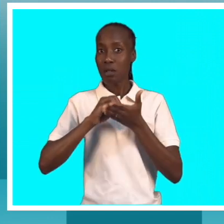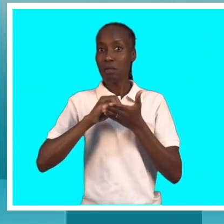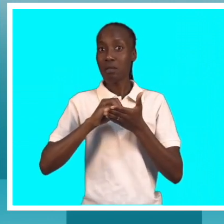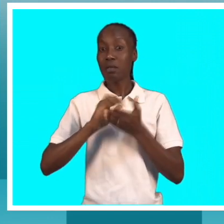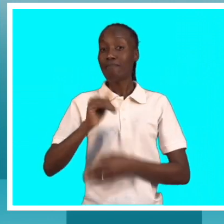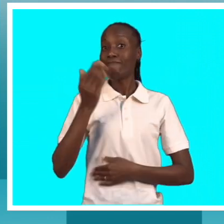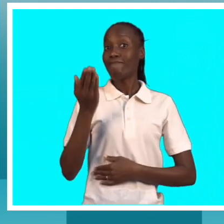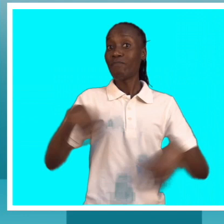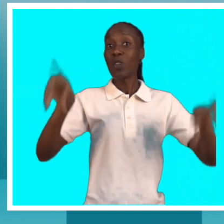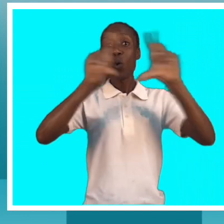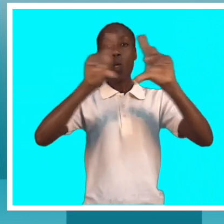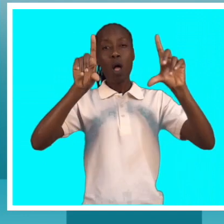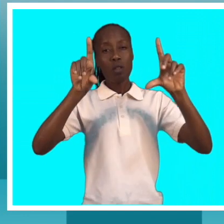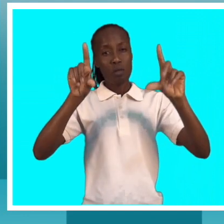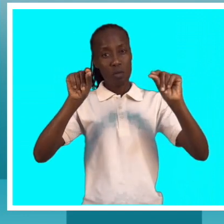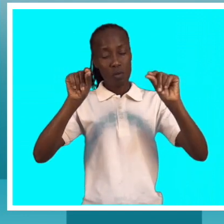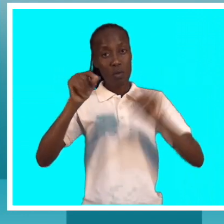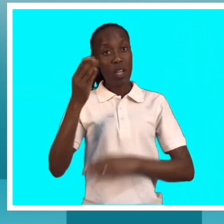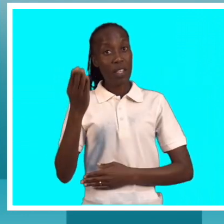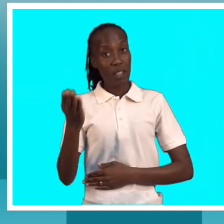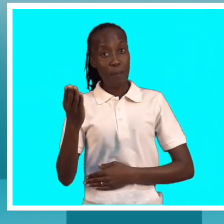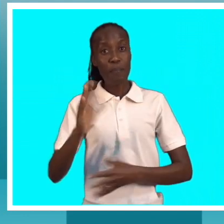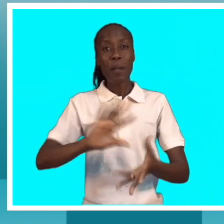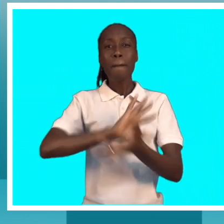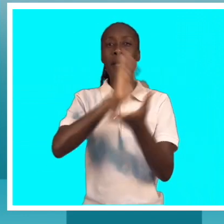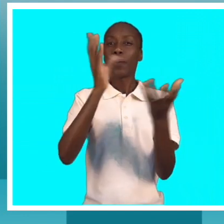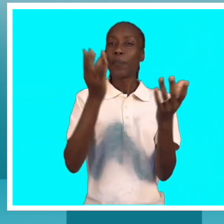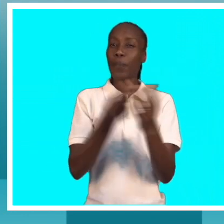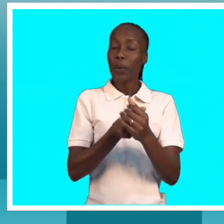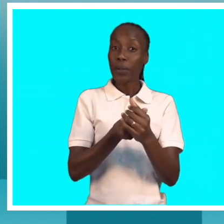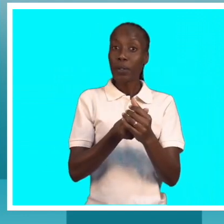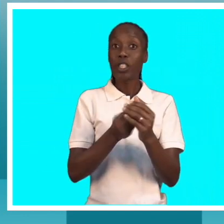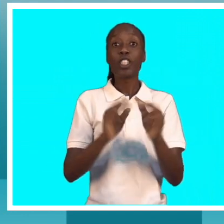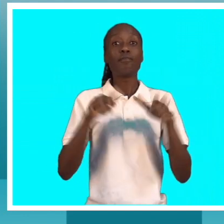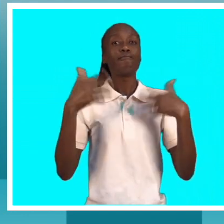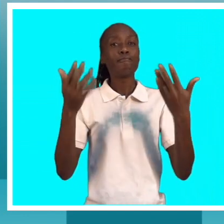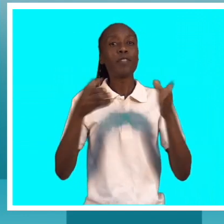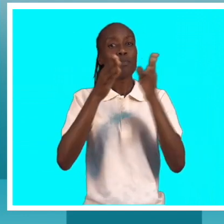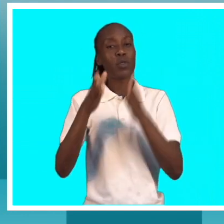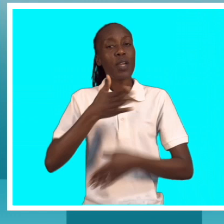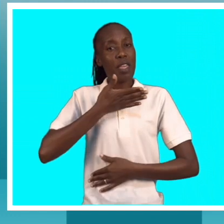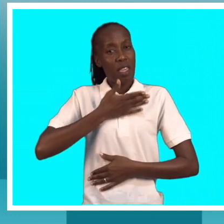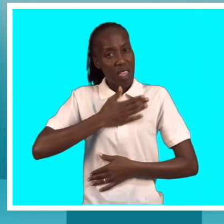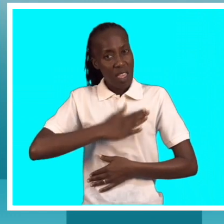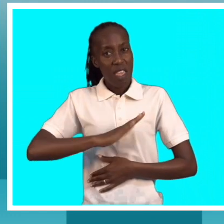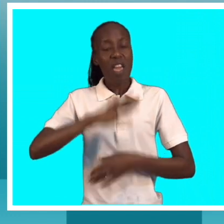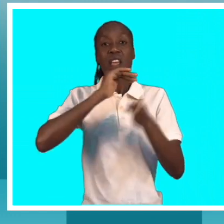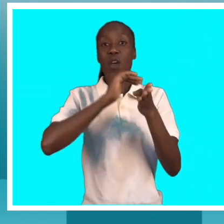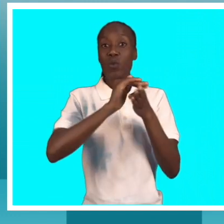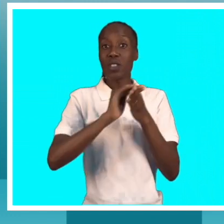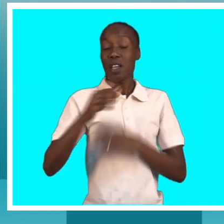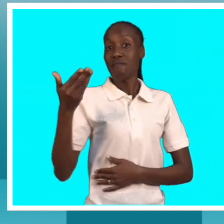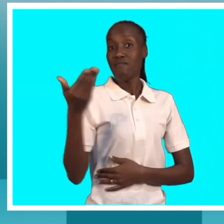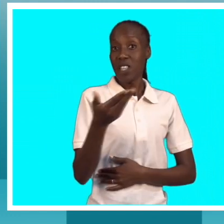universal a esses serviços, para que todos aqueles que precisam de